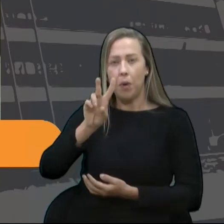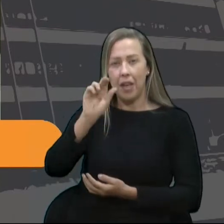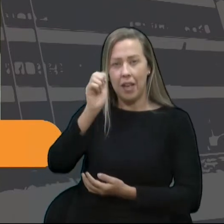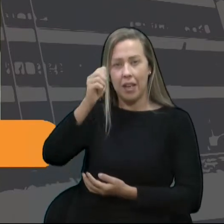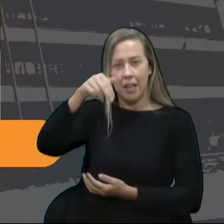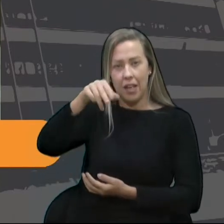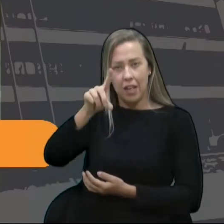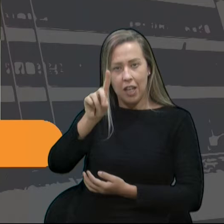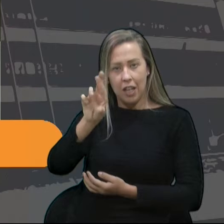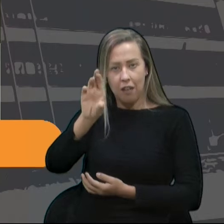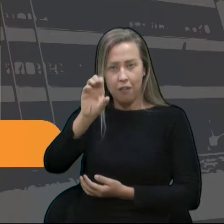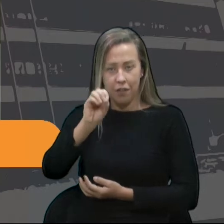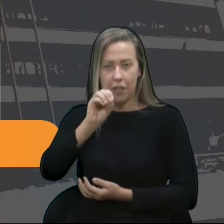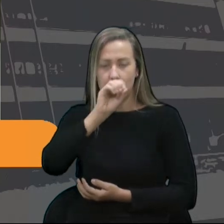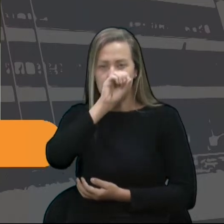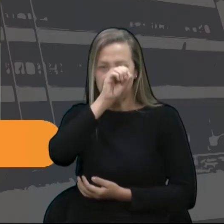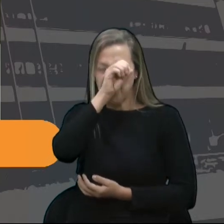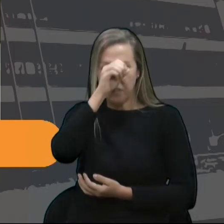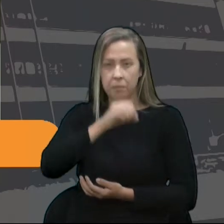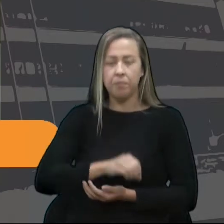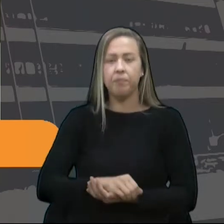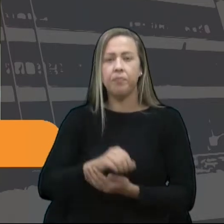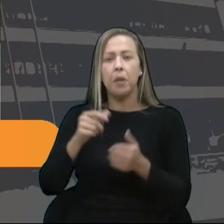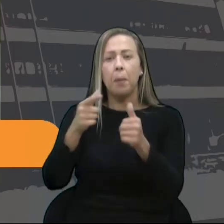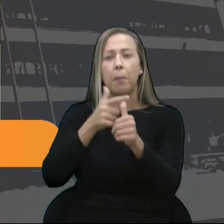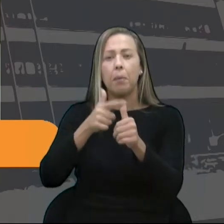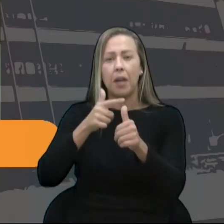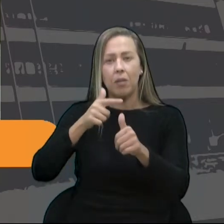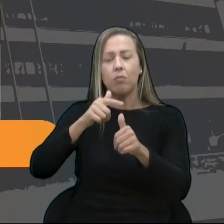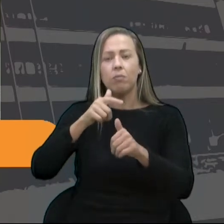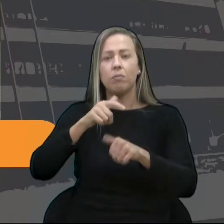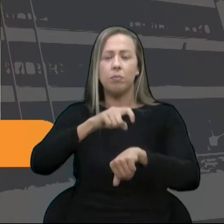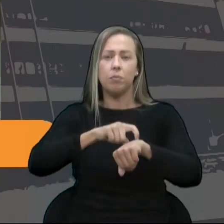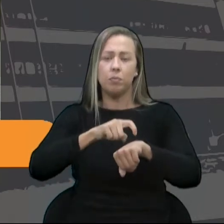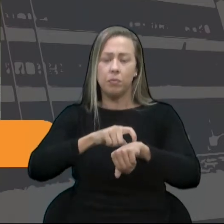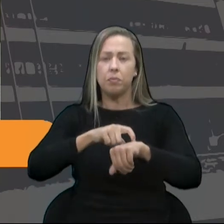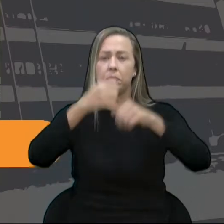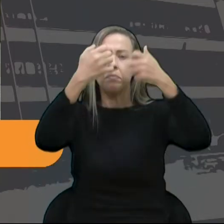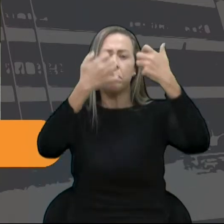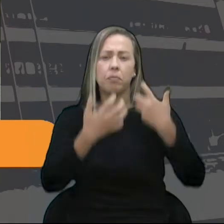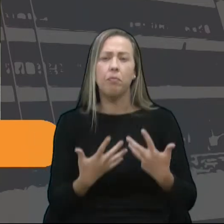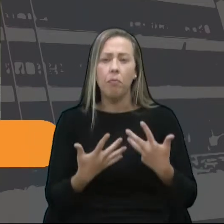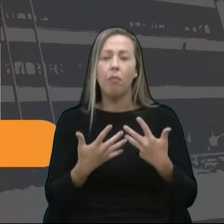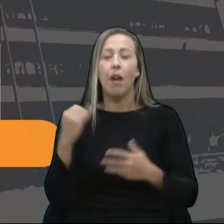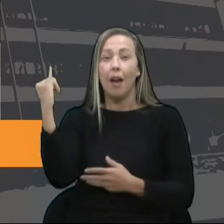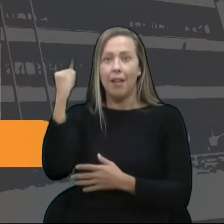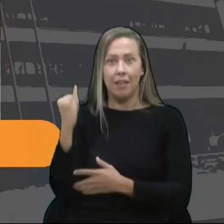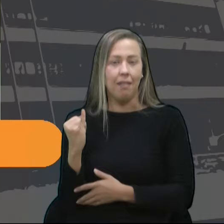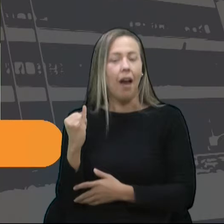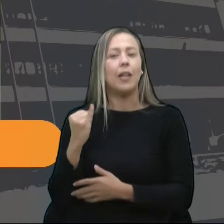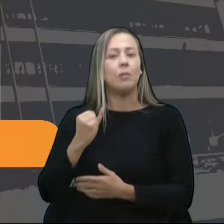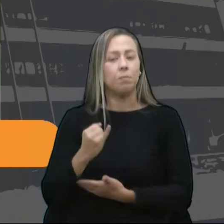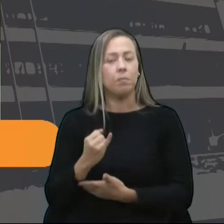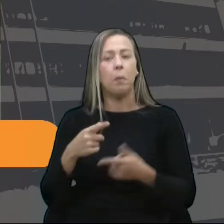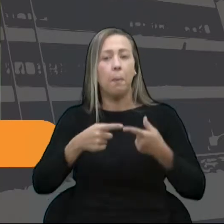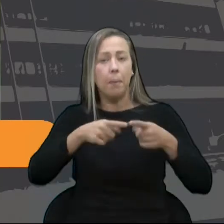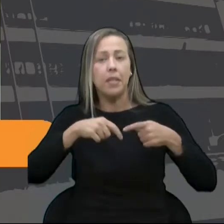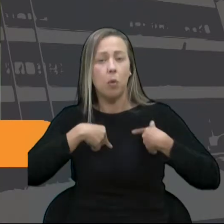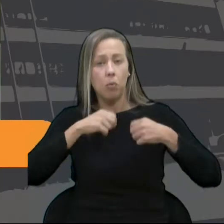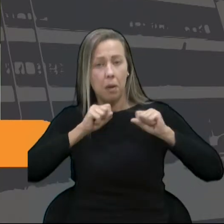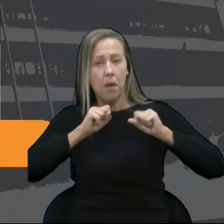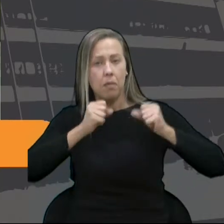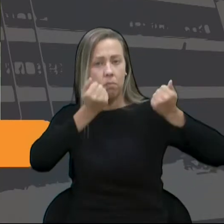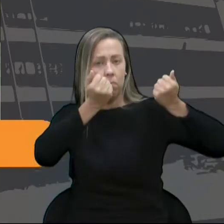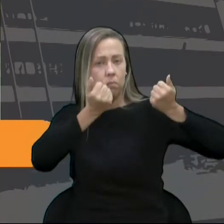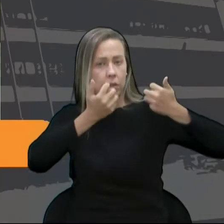vai poder, aí em primeira mão, falar da situação da Itália, mas eu acho que eu posso trazer